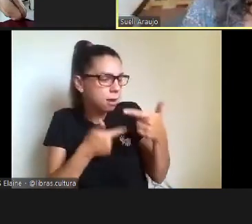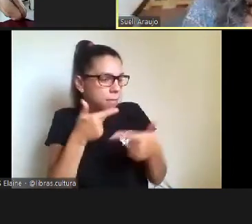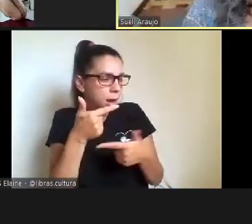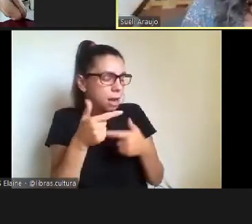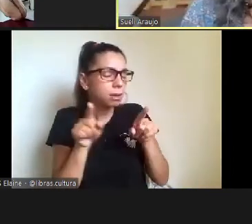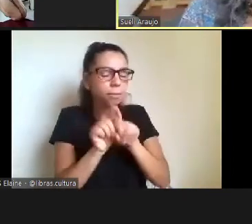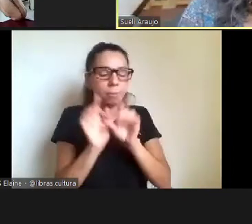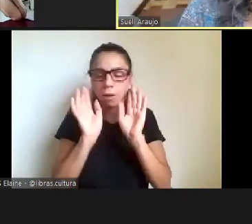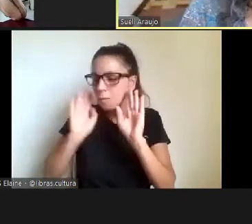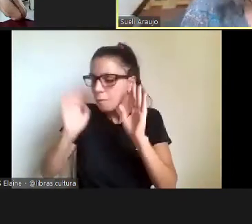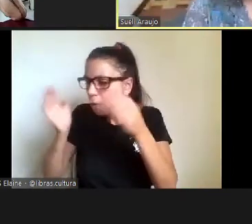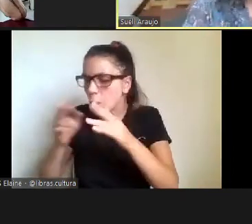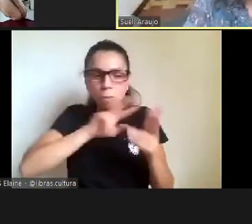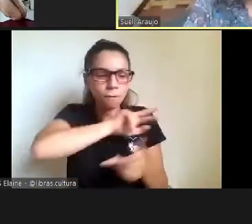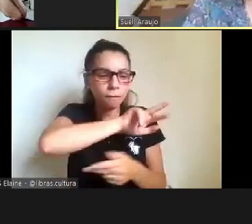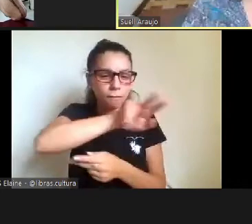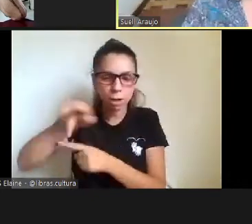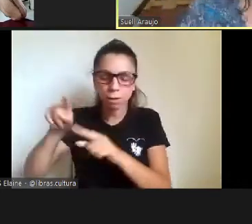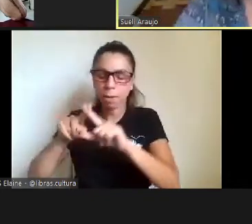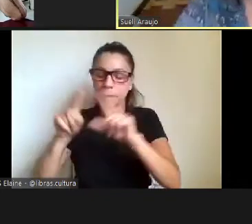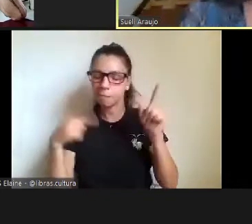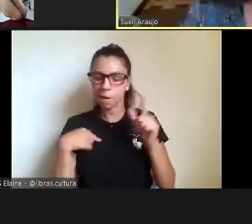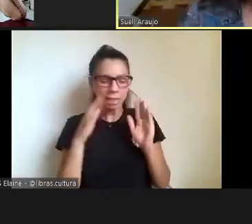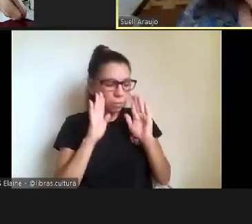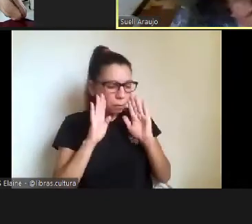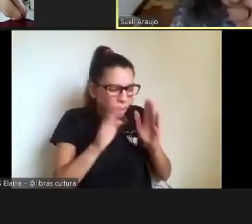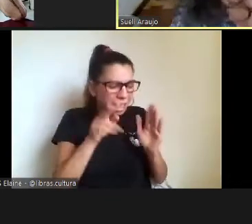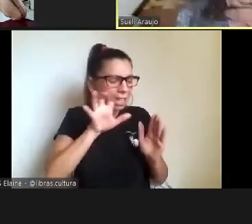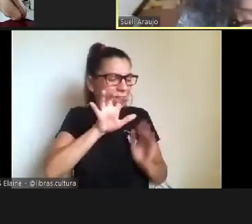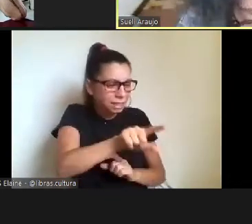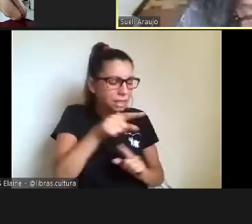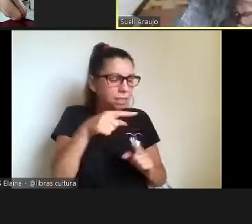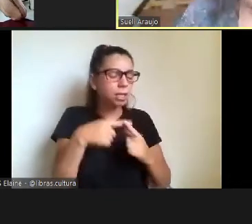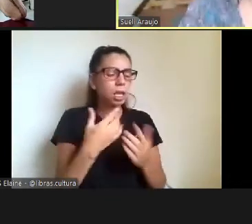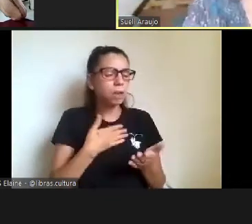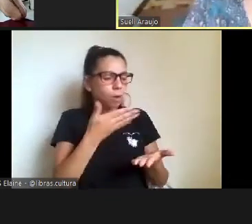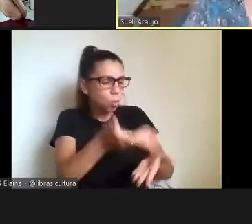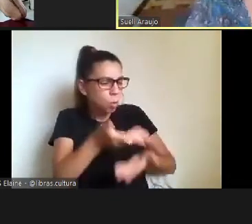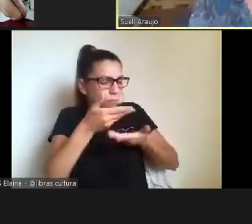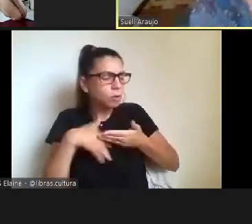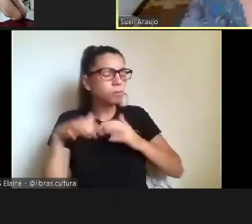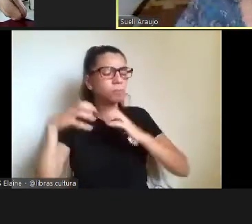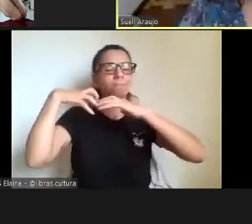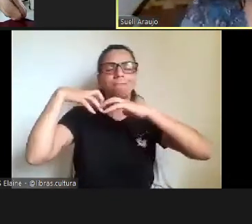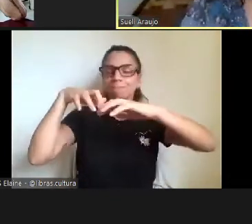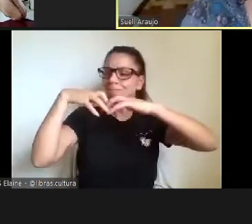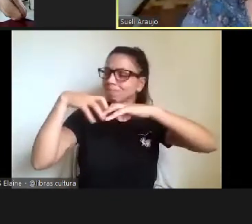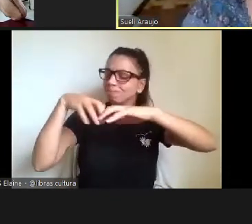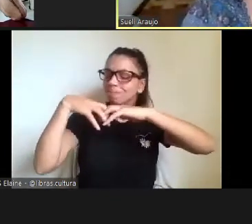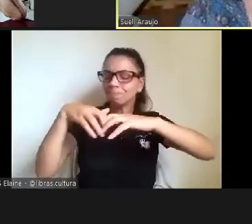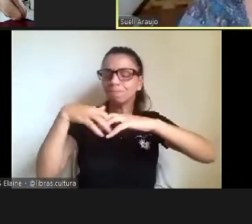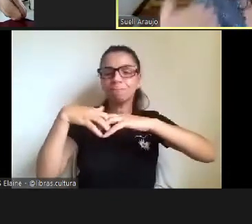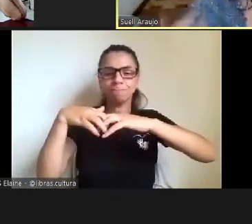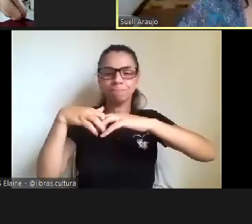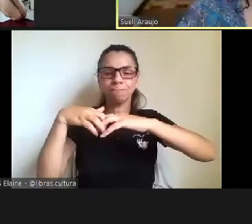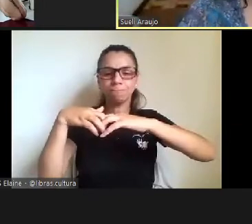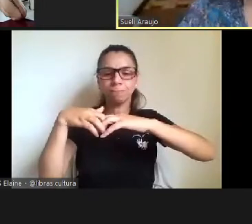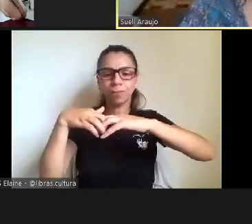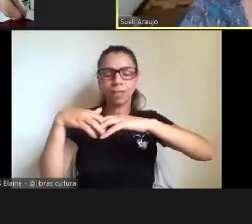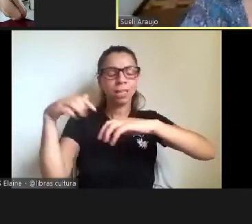obviamente, nesse. Me convidou a refletir. Eu me emocionei e posso garantir que a tela vazou, que eu